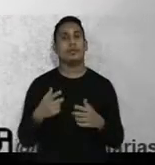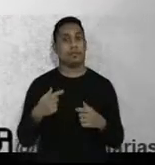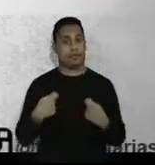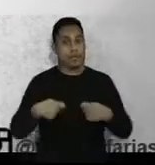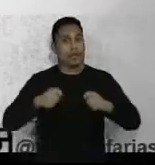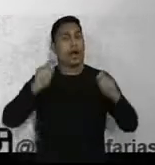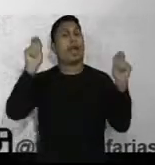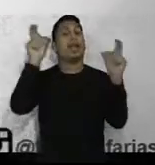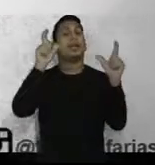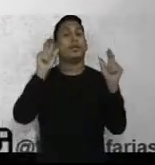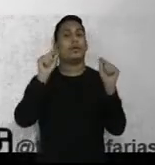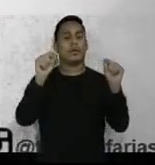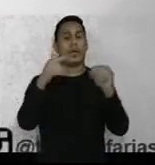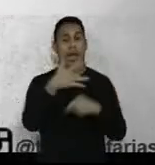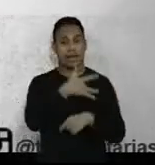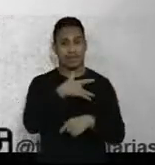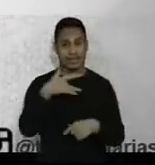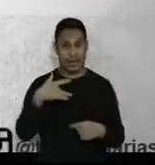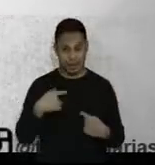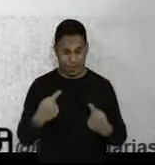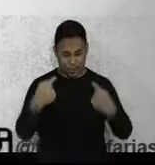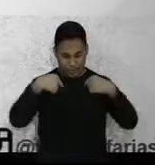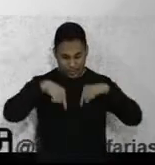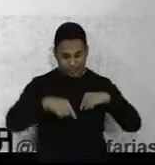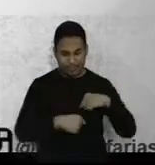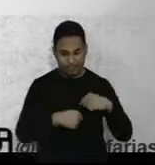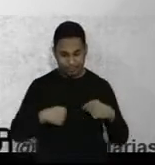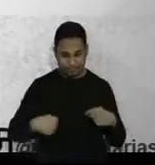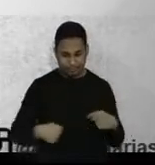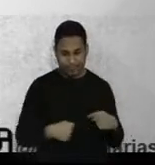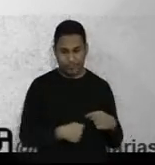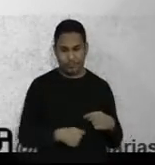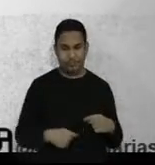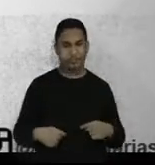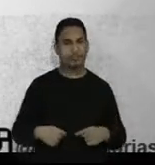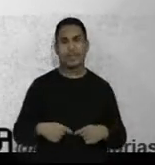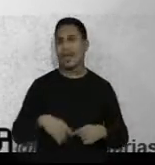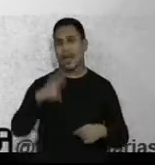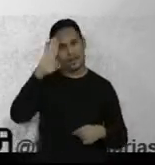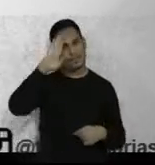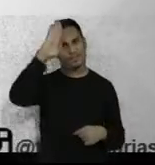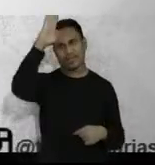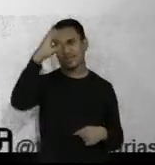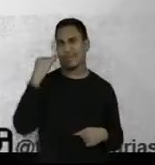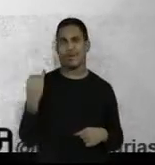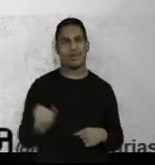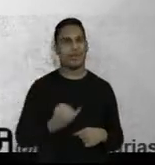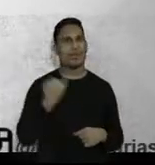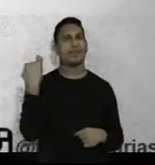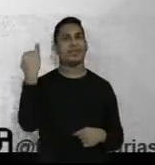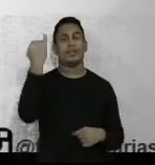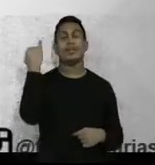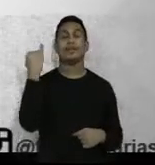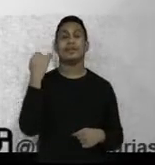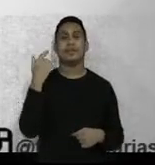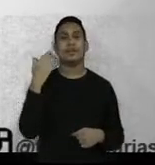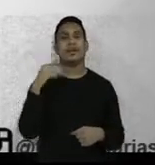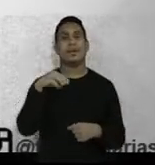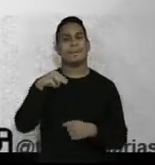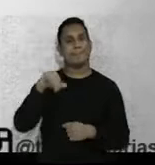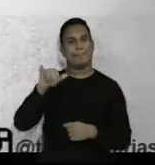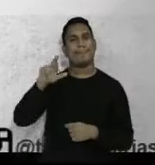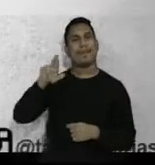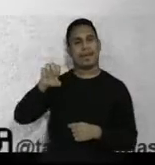como sempre, vai ser o centro, como sempre, vai ser super importante. E eu sei que Mirella falou hoje cedo, eu entrei na palestra dela, né? Mirella é